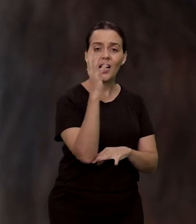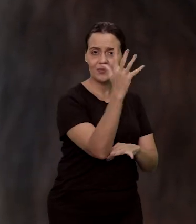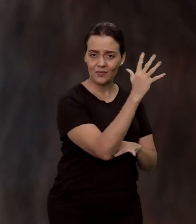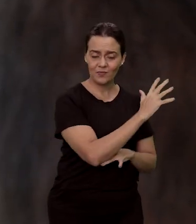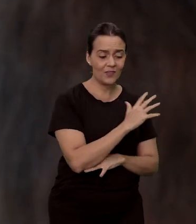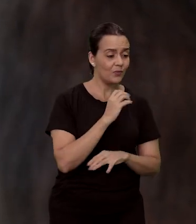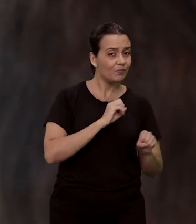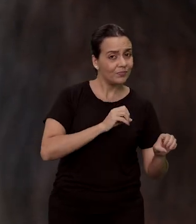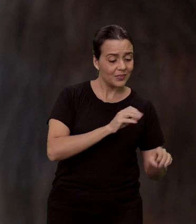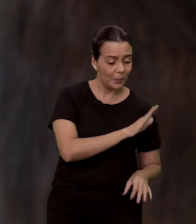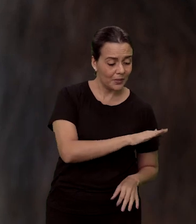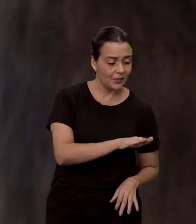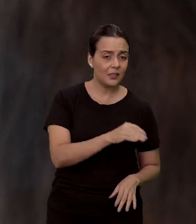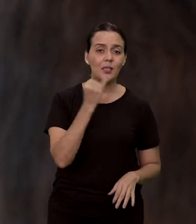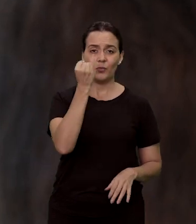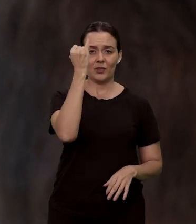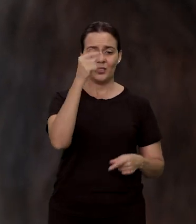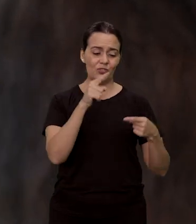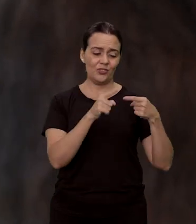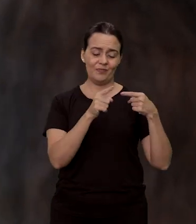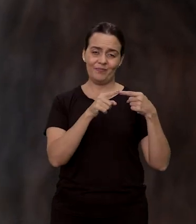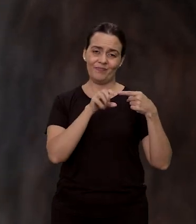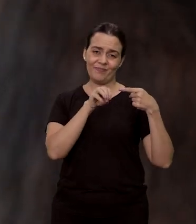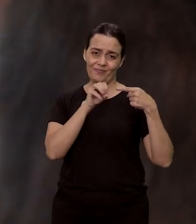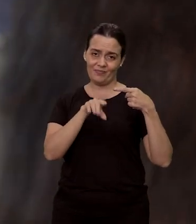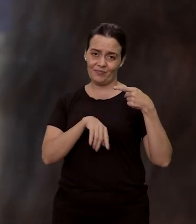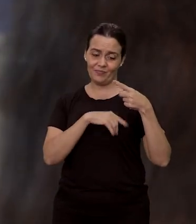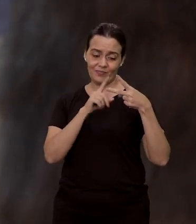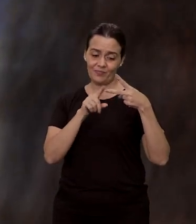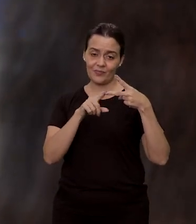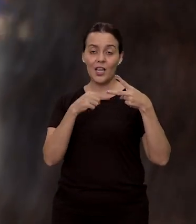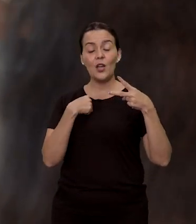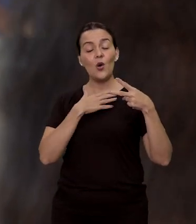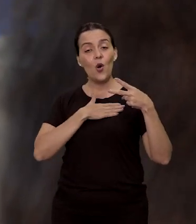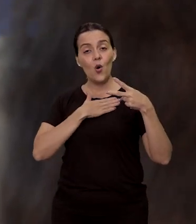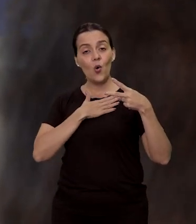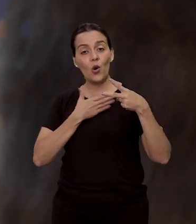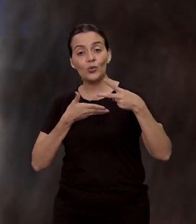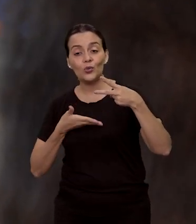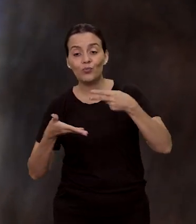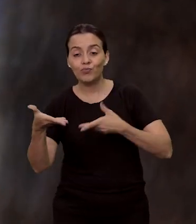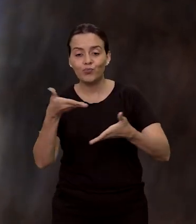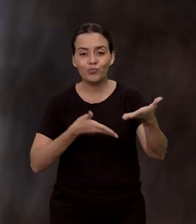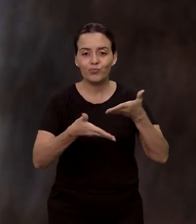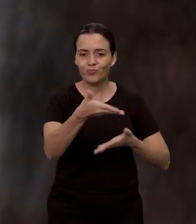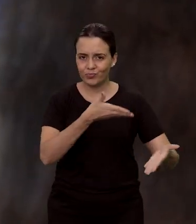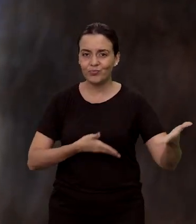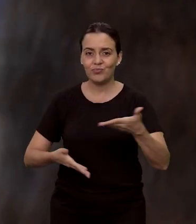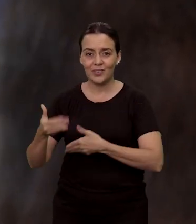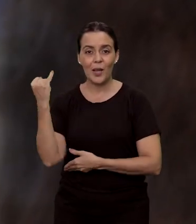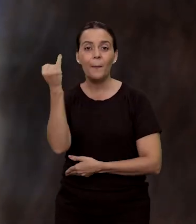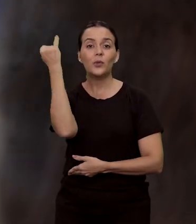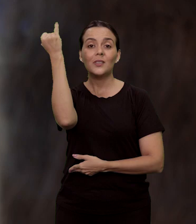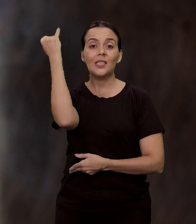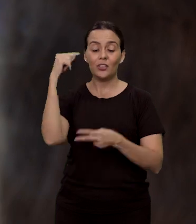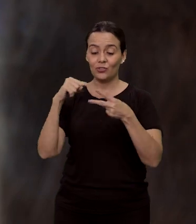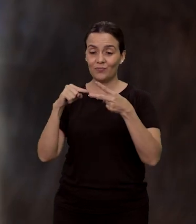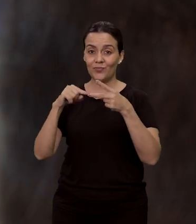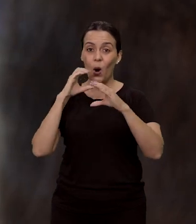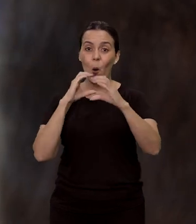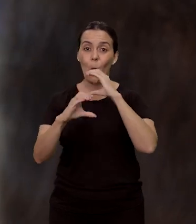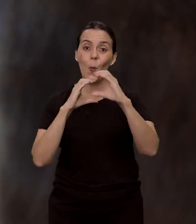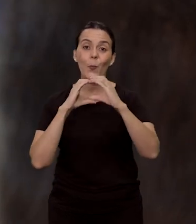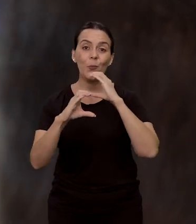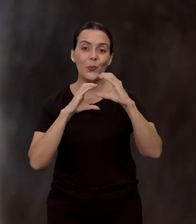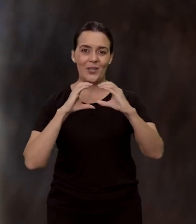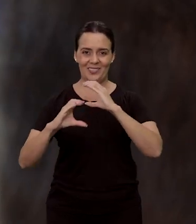ponto muito importante. Segundo, articulação. Eu gosto muito desses debates horizontais, dessa forma como a gente consegue